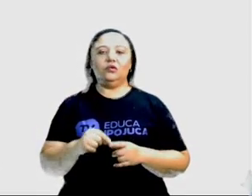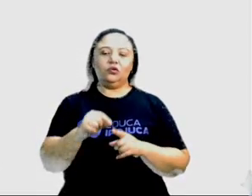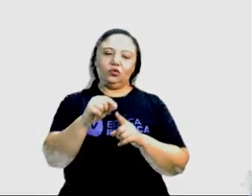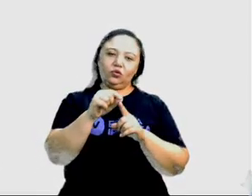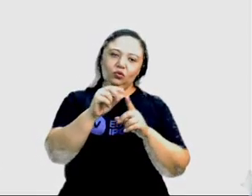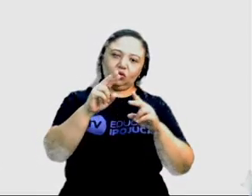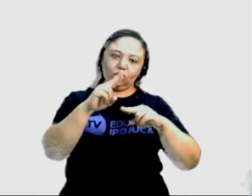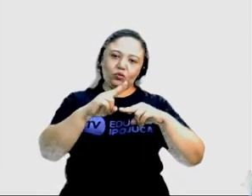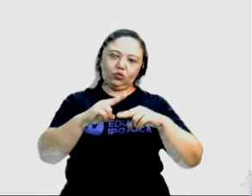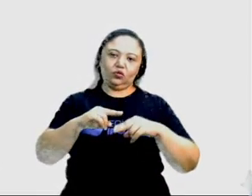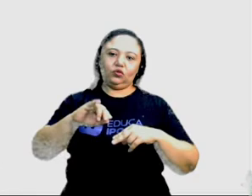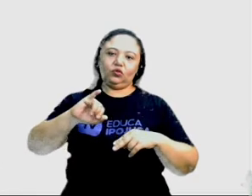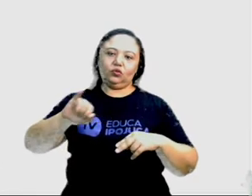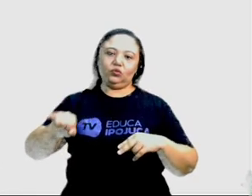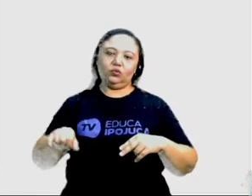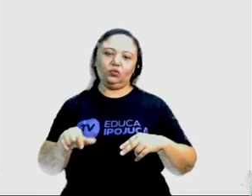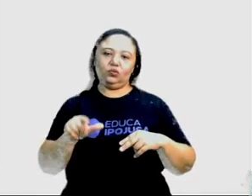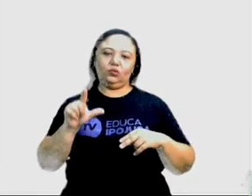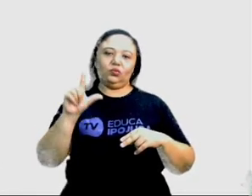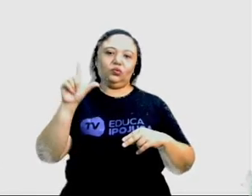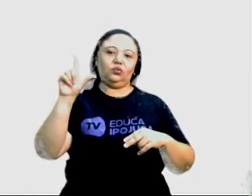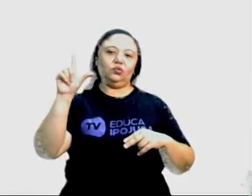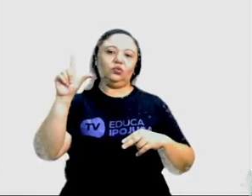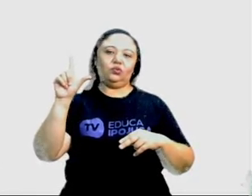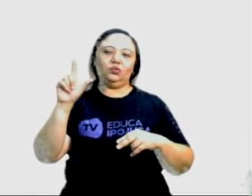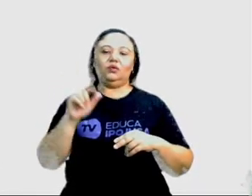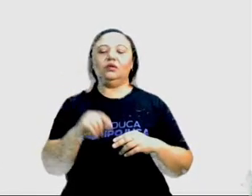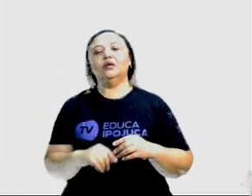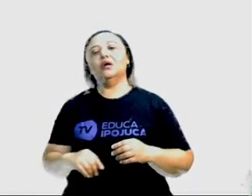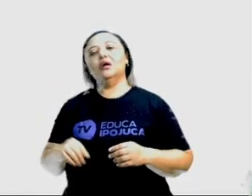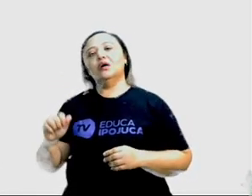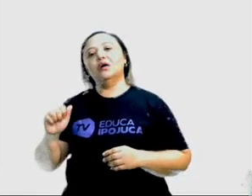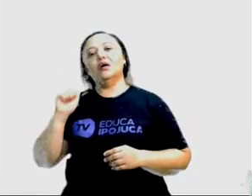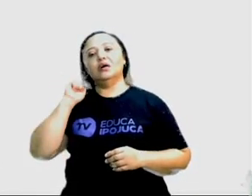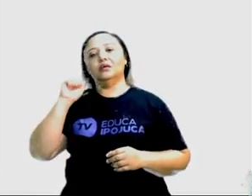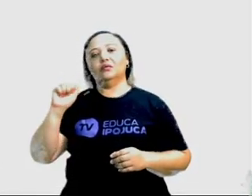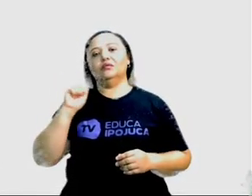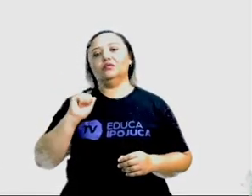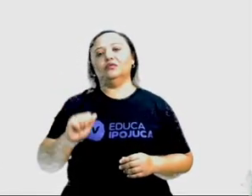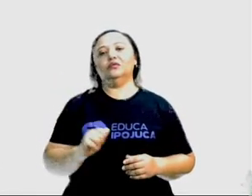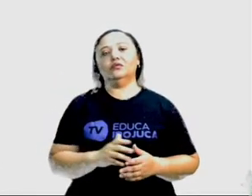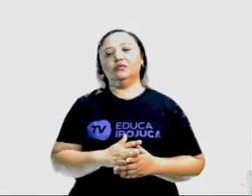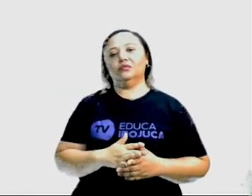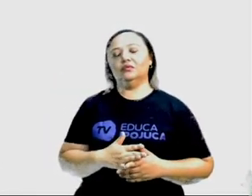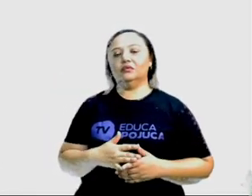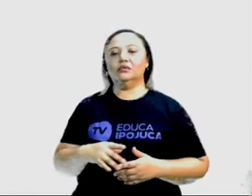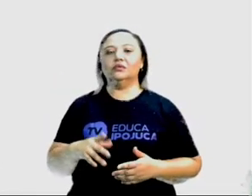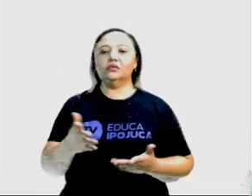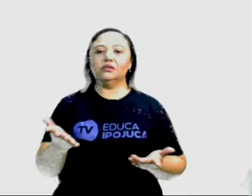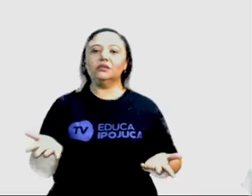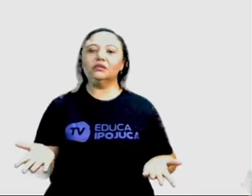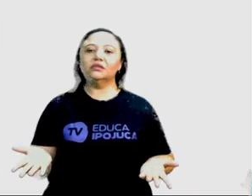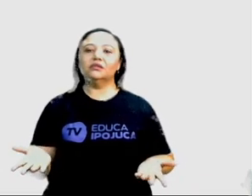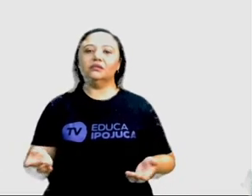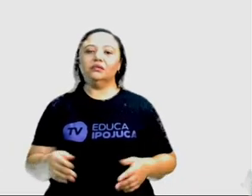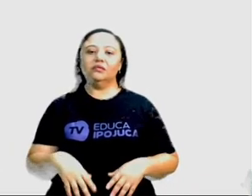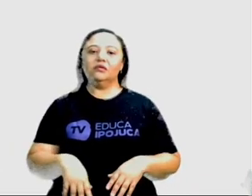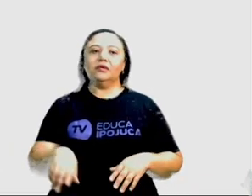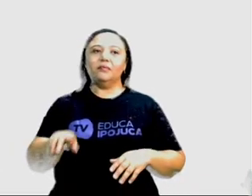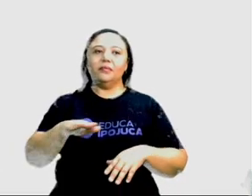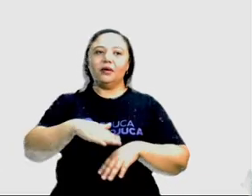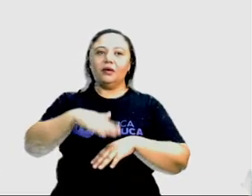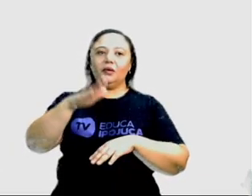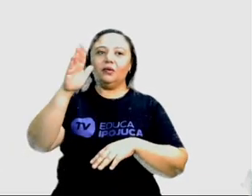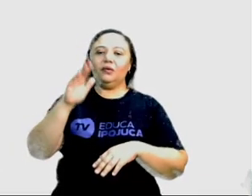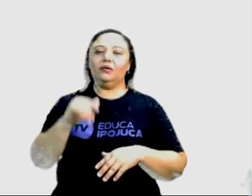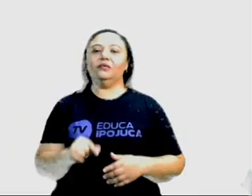julho, agosto, chamadas recebidas foi maior do que as chamadas resolvidas. Tá vendo aí? Esse gráfico